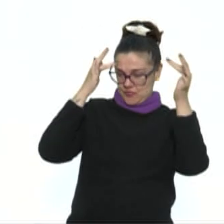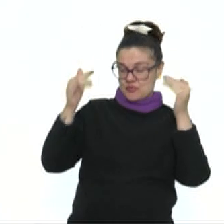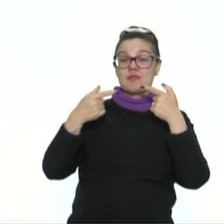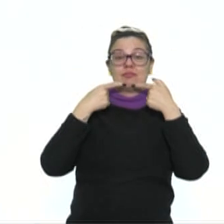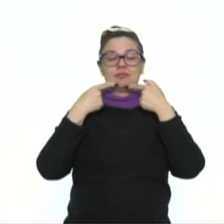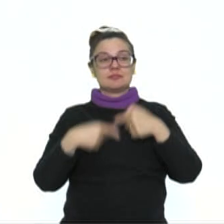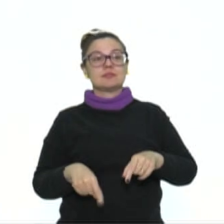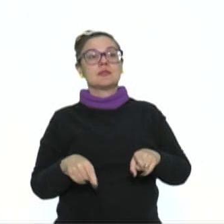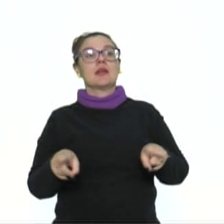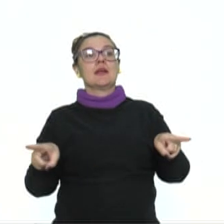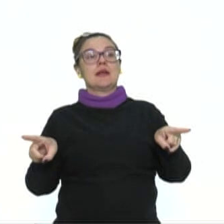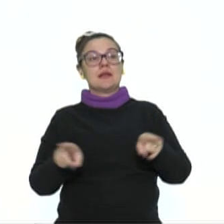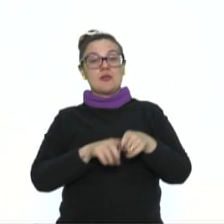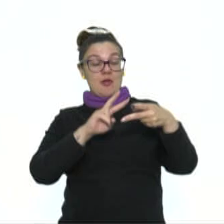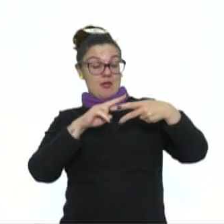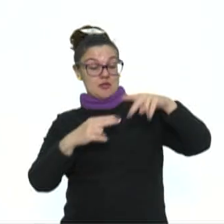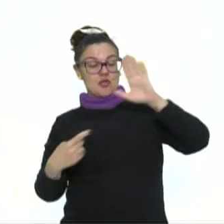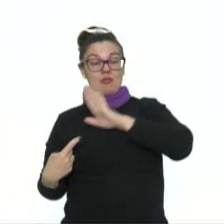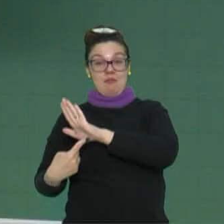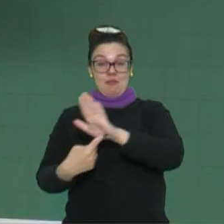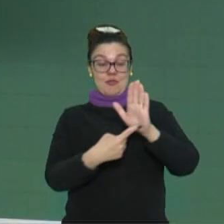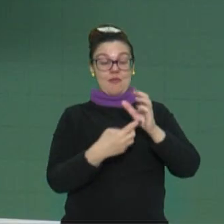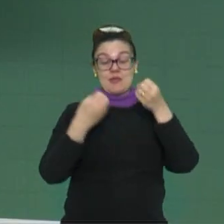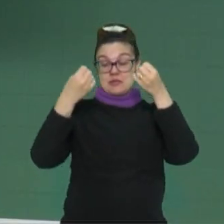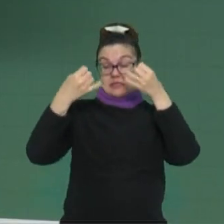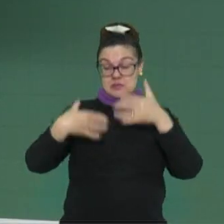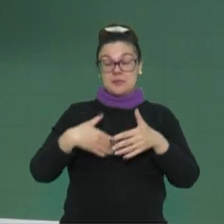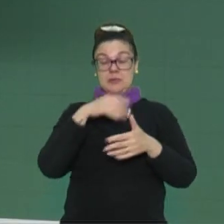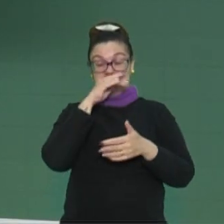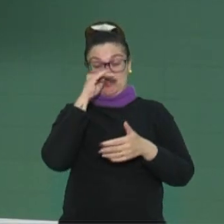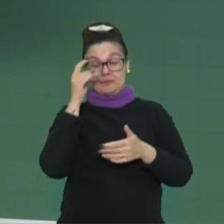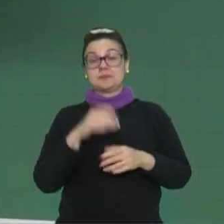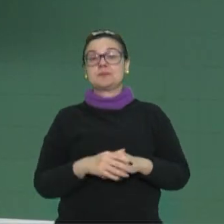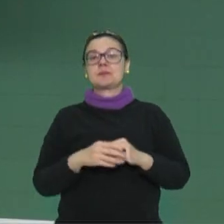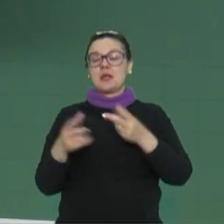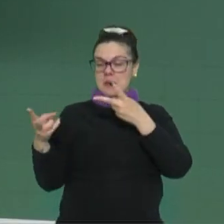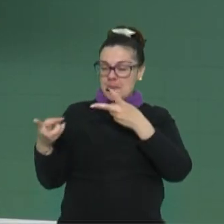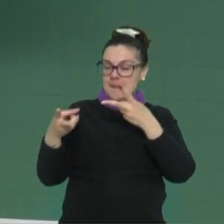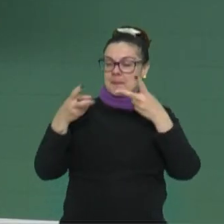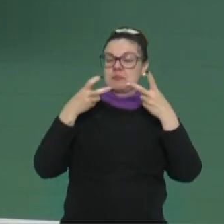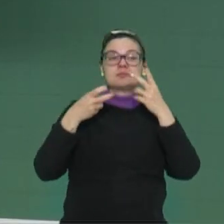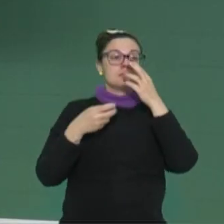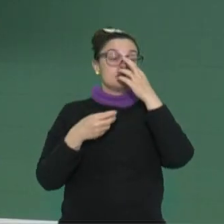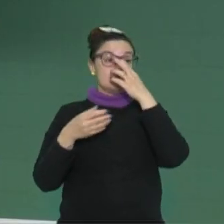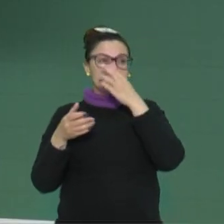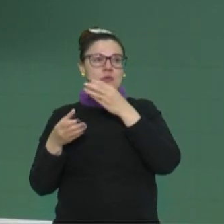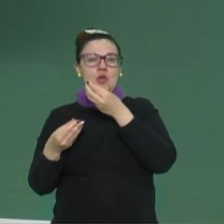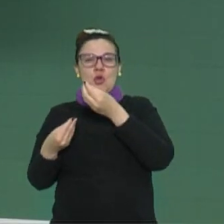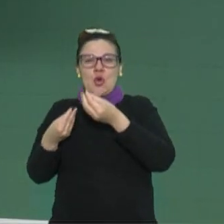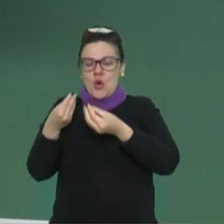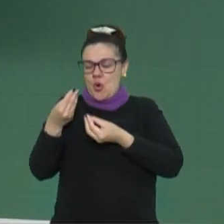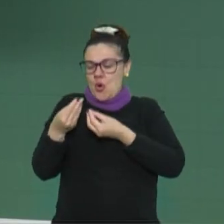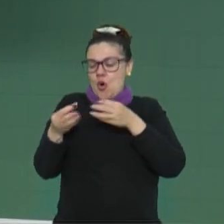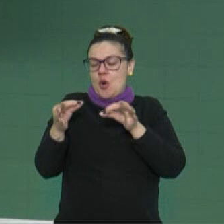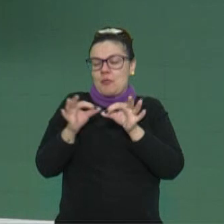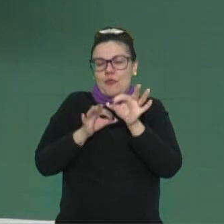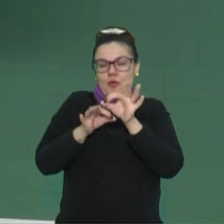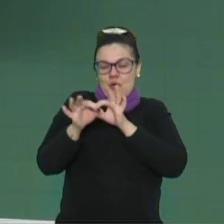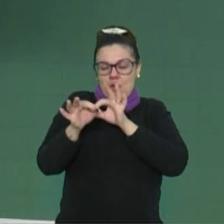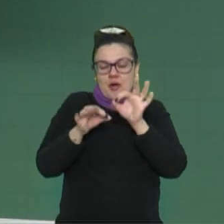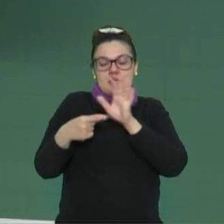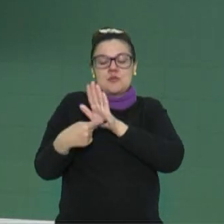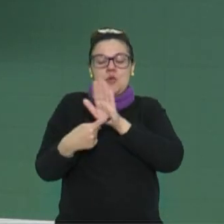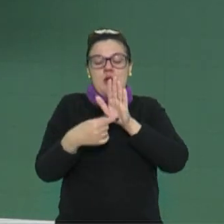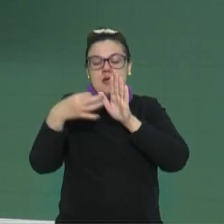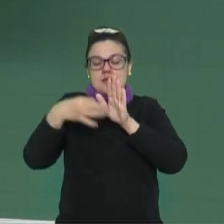em especial Genealogia da Moral, em que ele observa ali, como foi construída a moral, os valores de